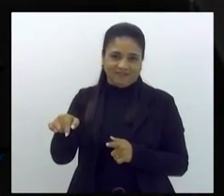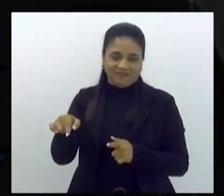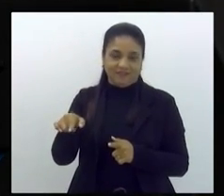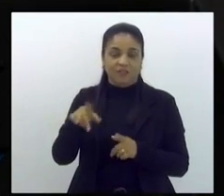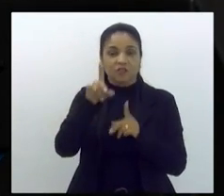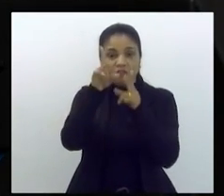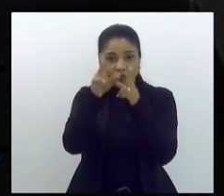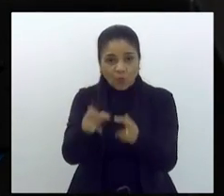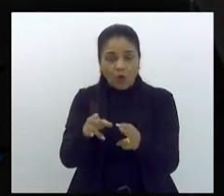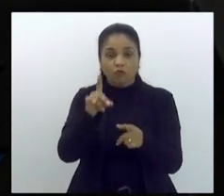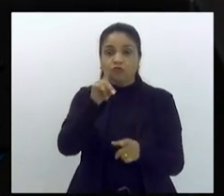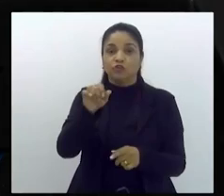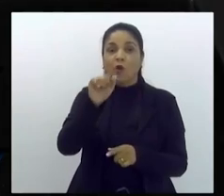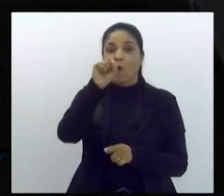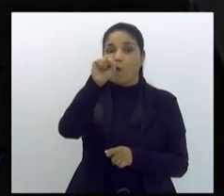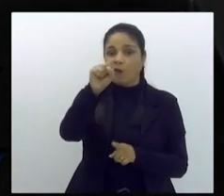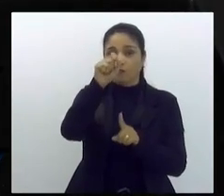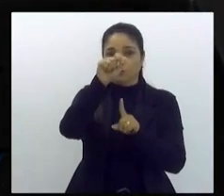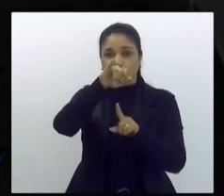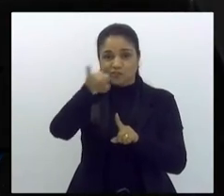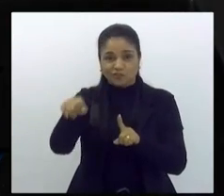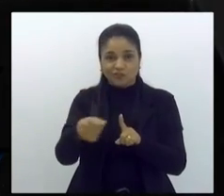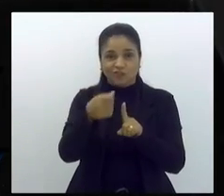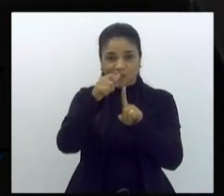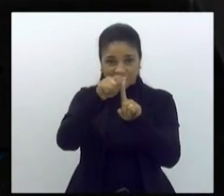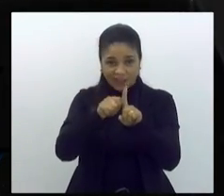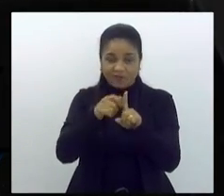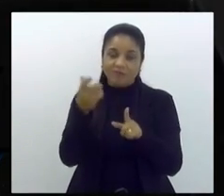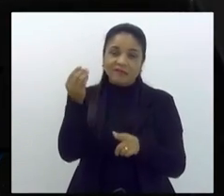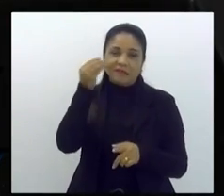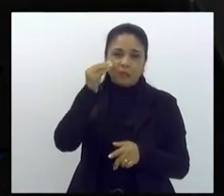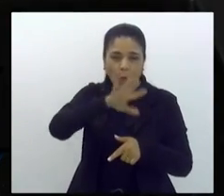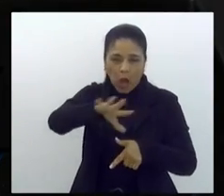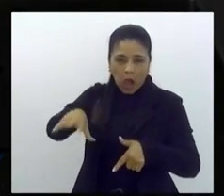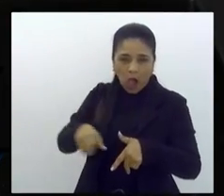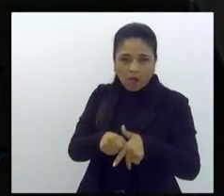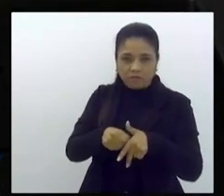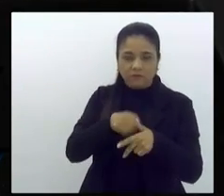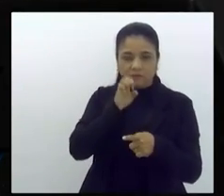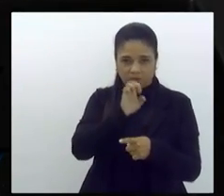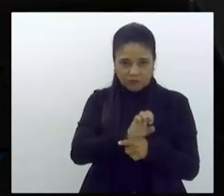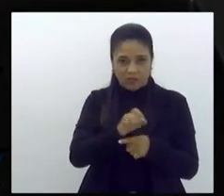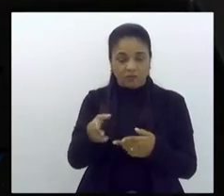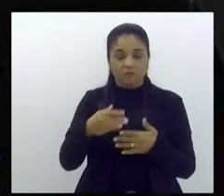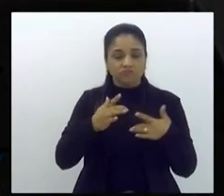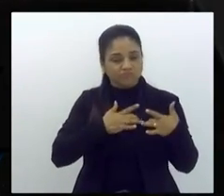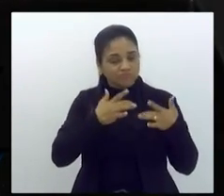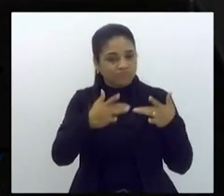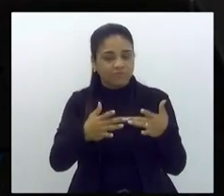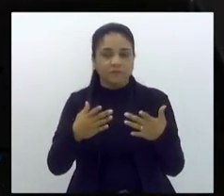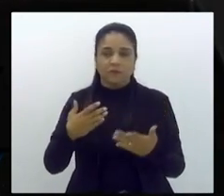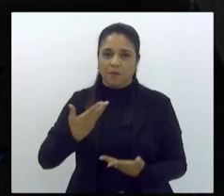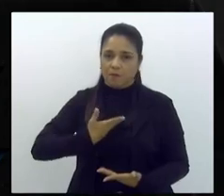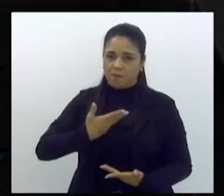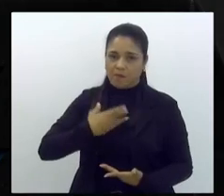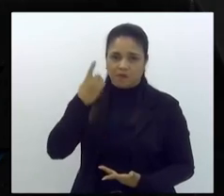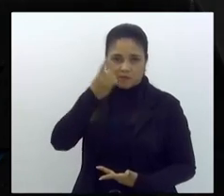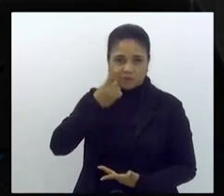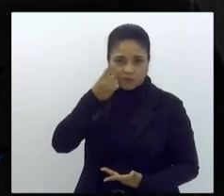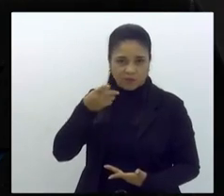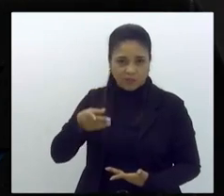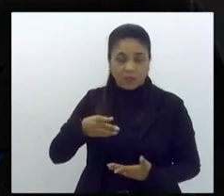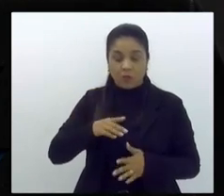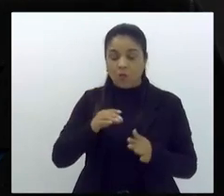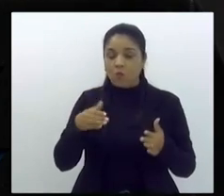em 8 de janeiro Tentaram dar o golpe de estado Então tá aqui a nossa solidariedade a colega nenhum parlamentar tem que ser impedido